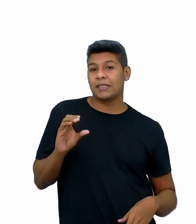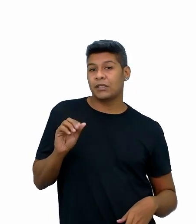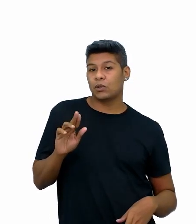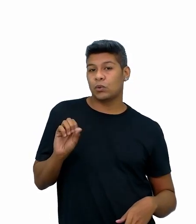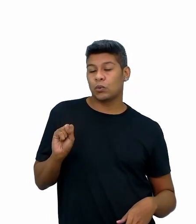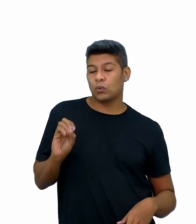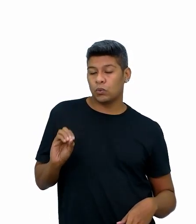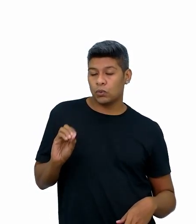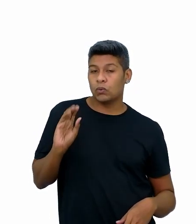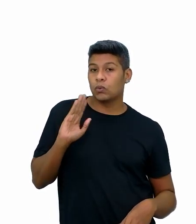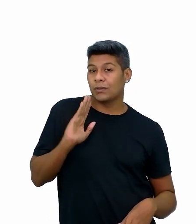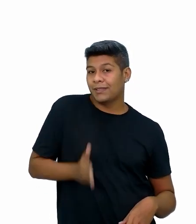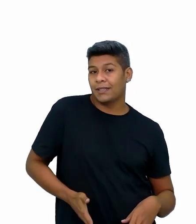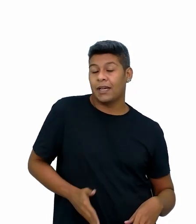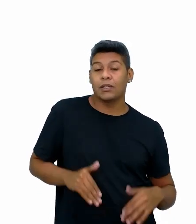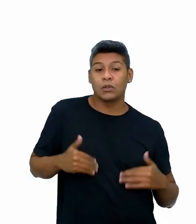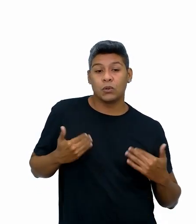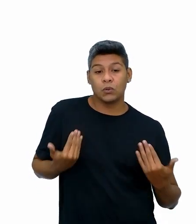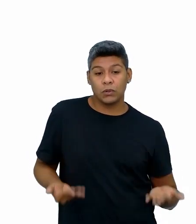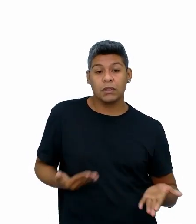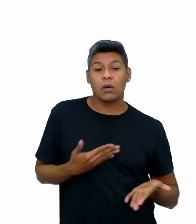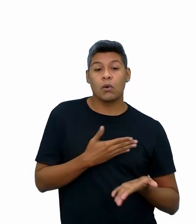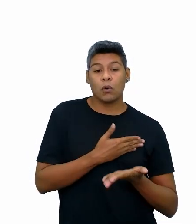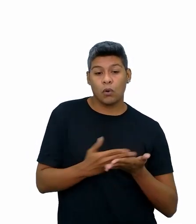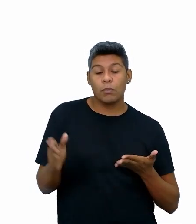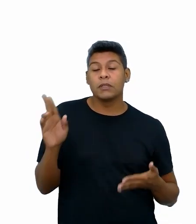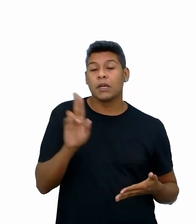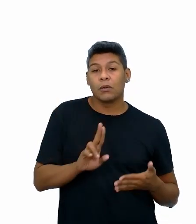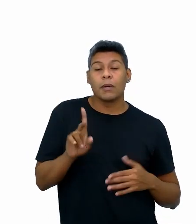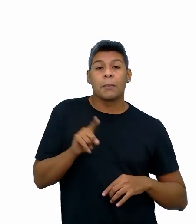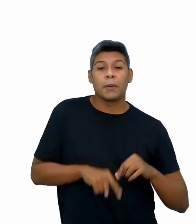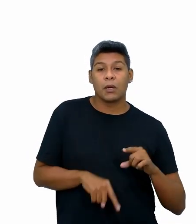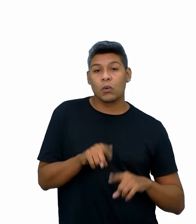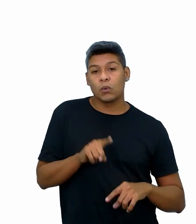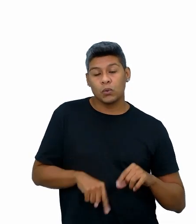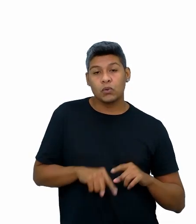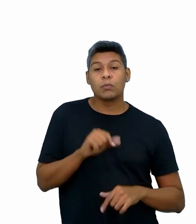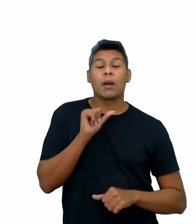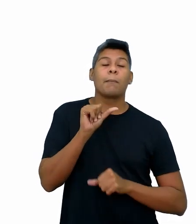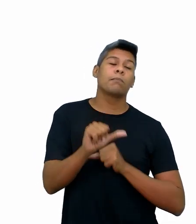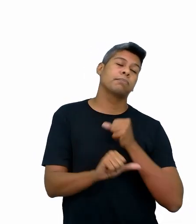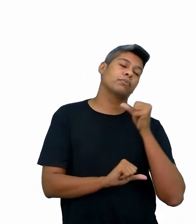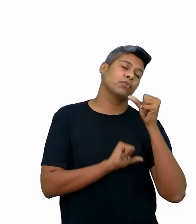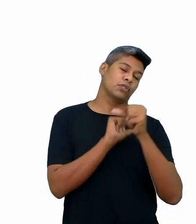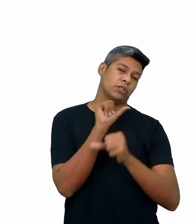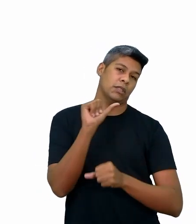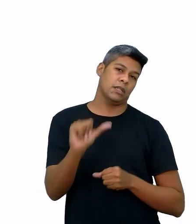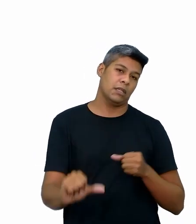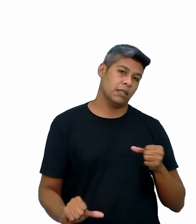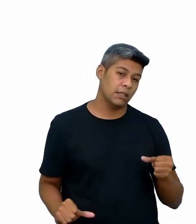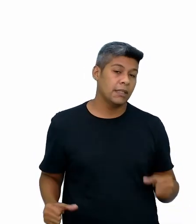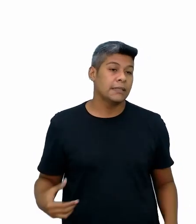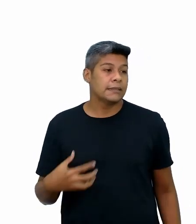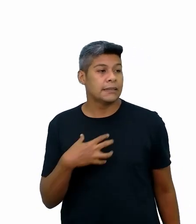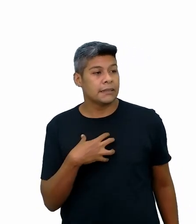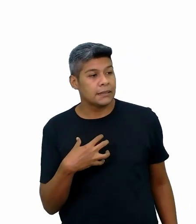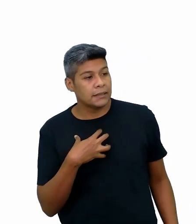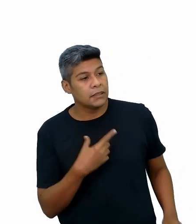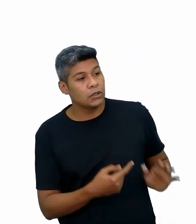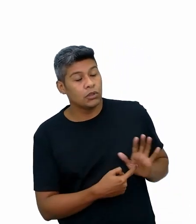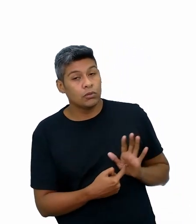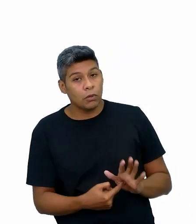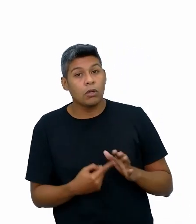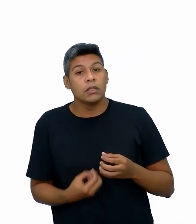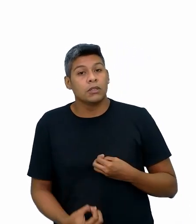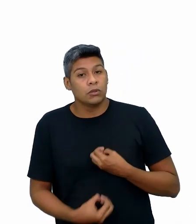na notícia. Então, ele vai ter que começar a utilizar recursos para mudar, tá, esse efeito de sentido, trazendo esse